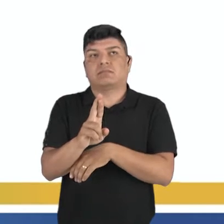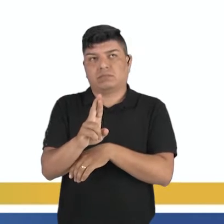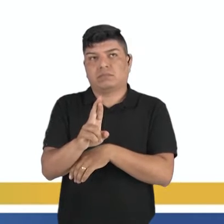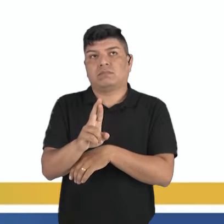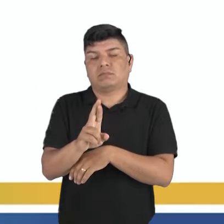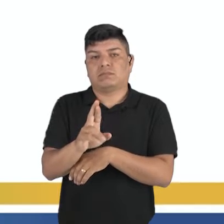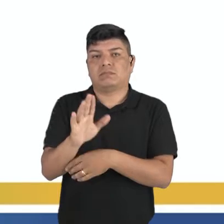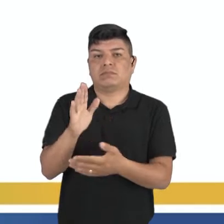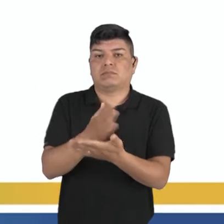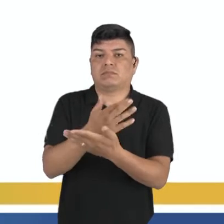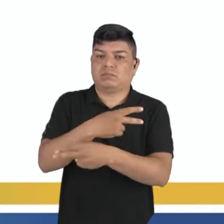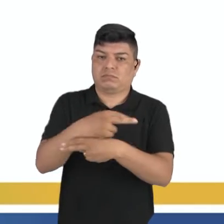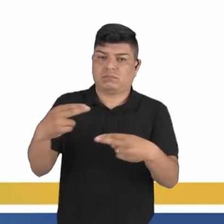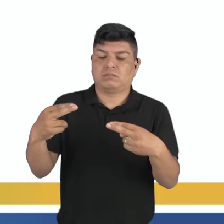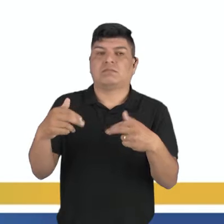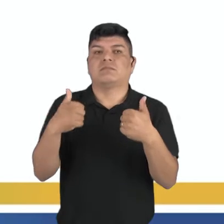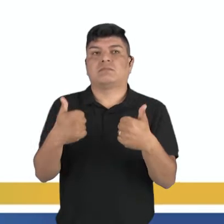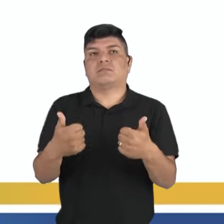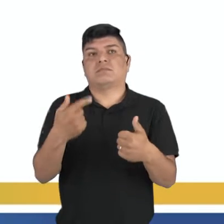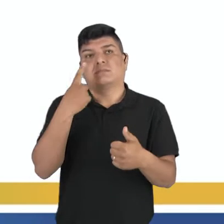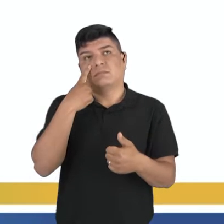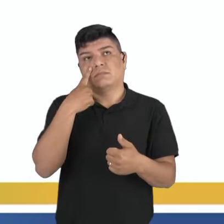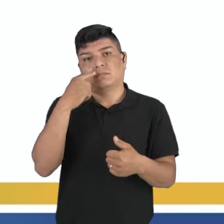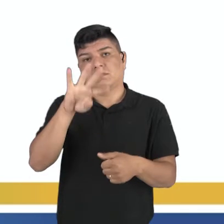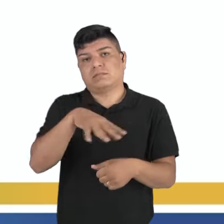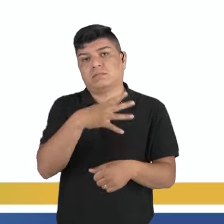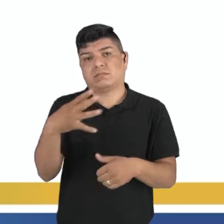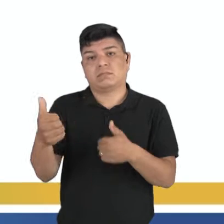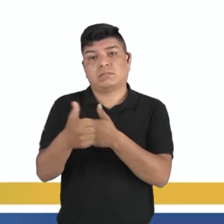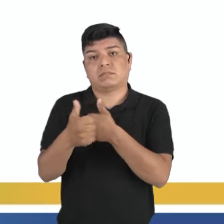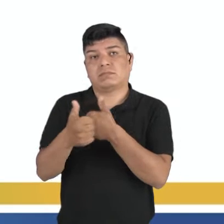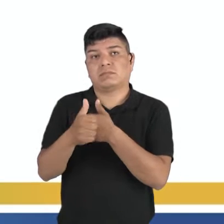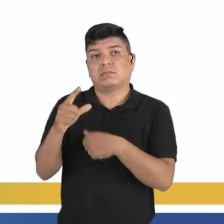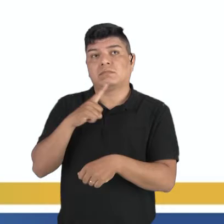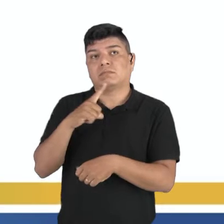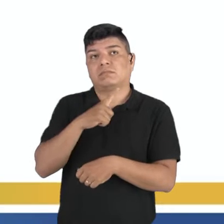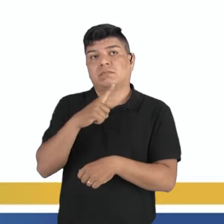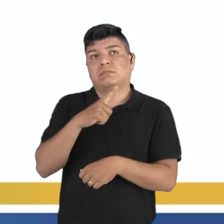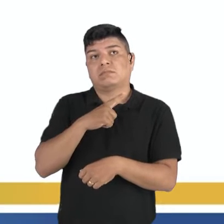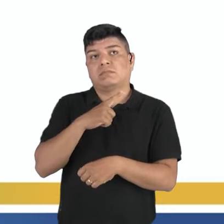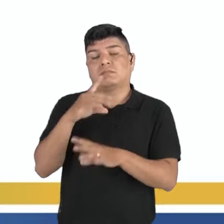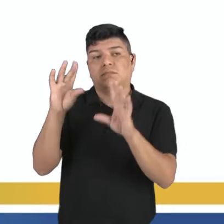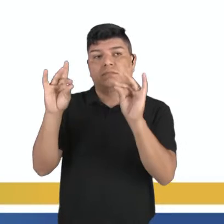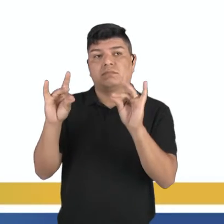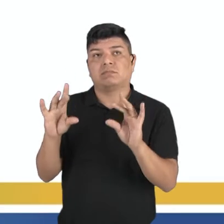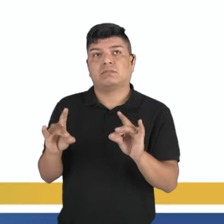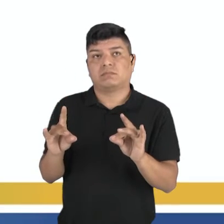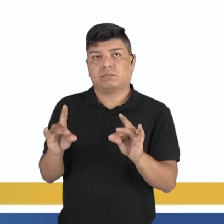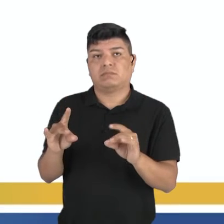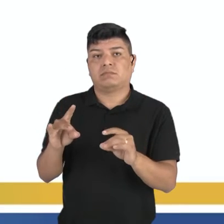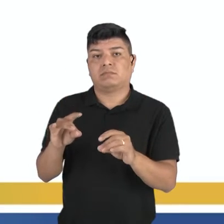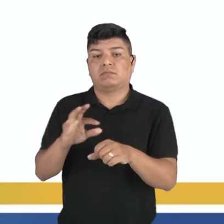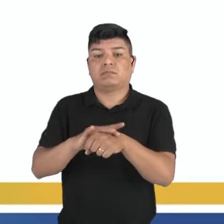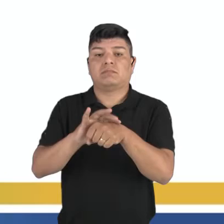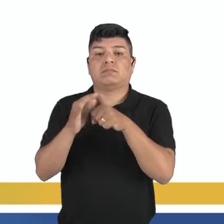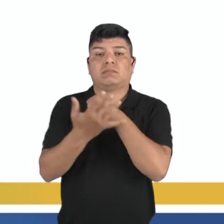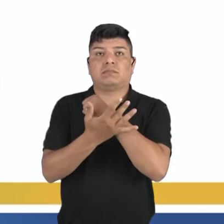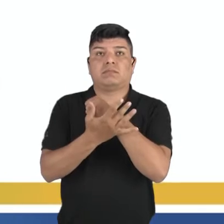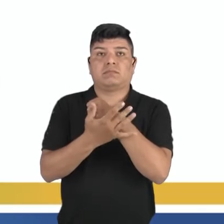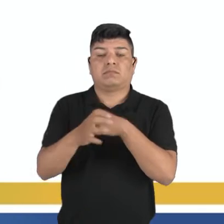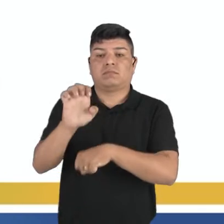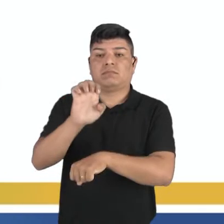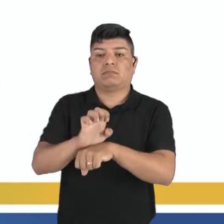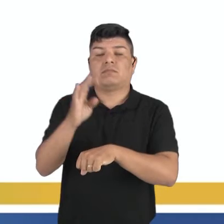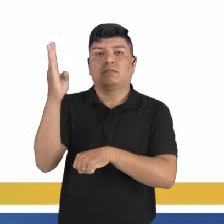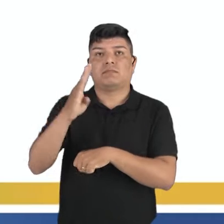de determinado objeto, certo? Então, observe aí a tabela ao lado que trata sobre dados da Covid-19 nos